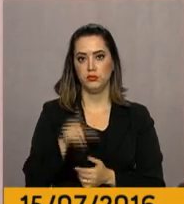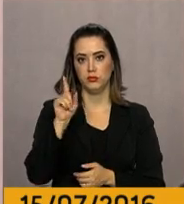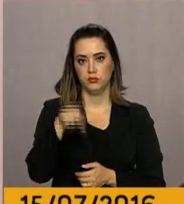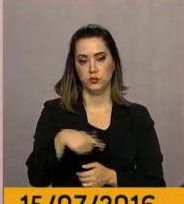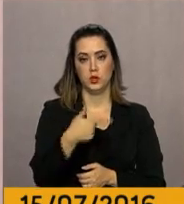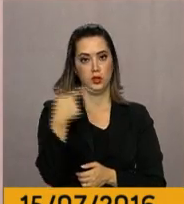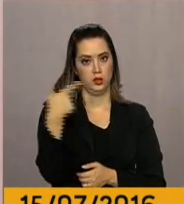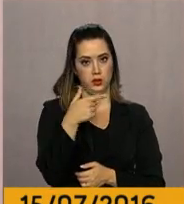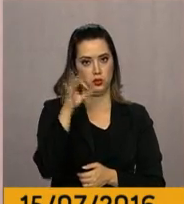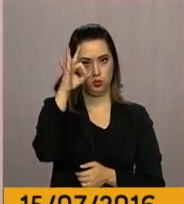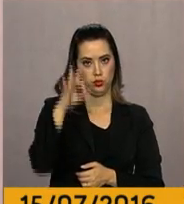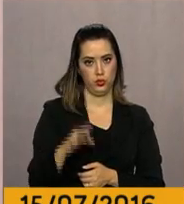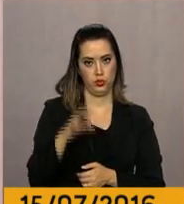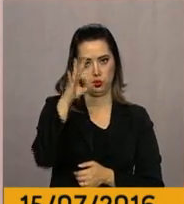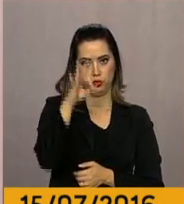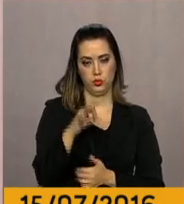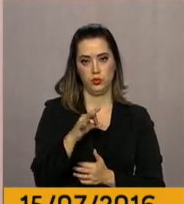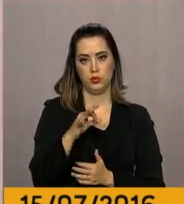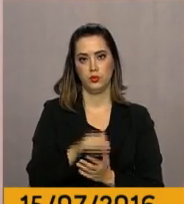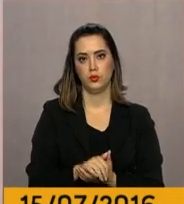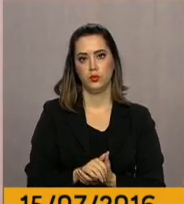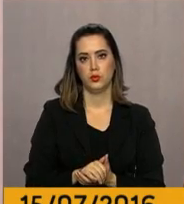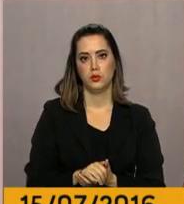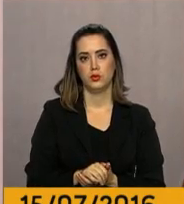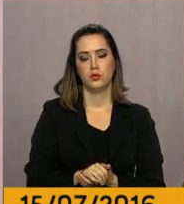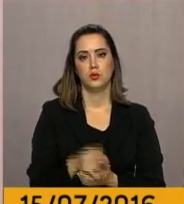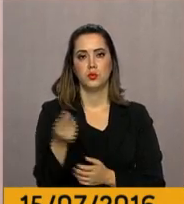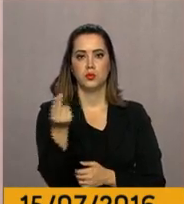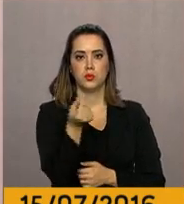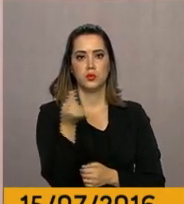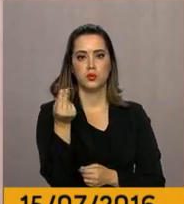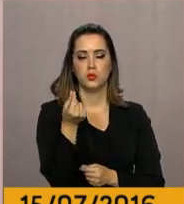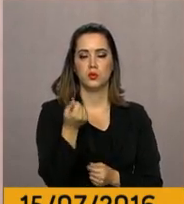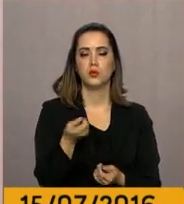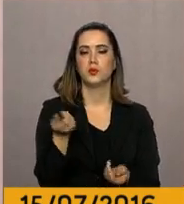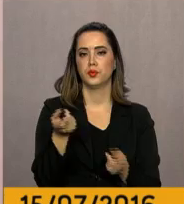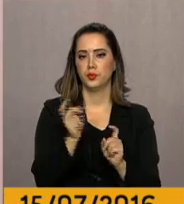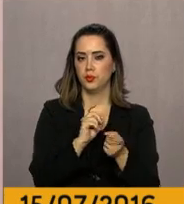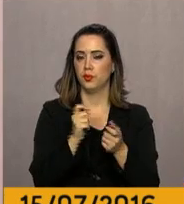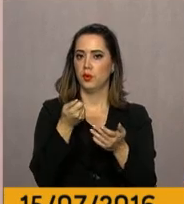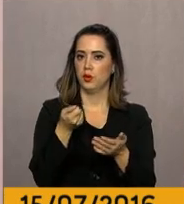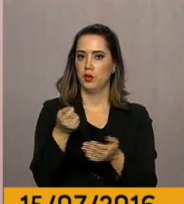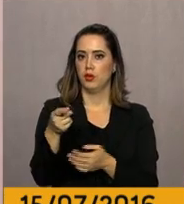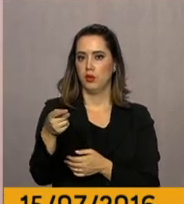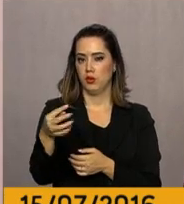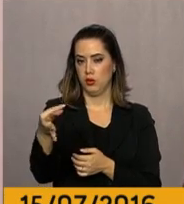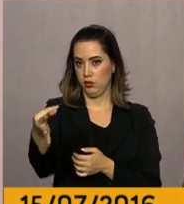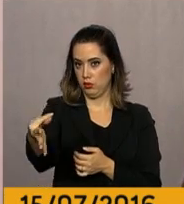de 2% sobre o valor dos encargos contratuais totais